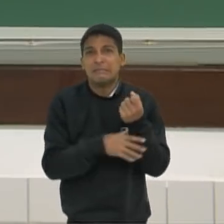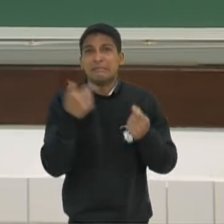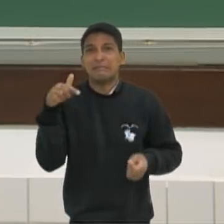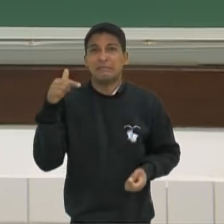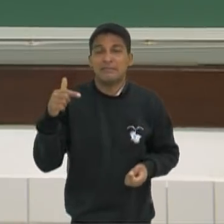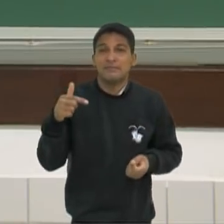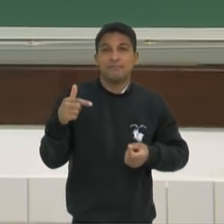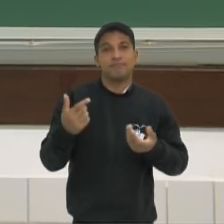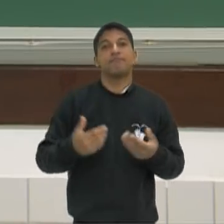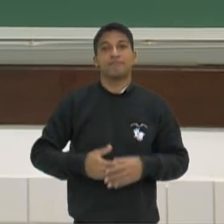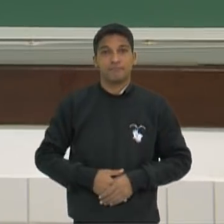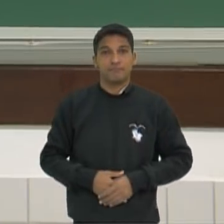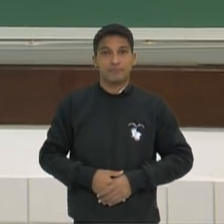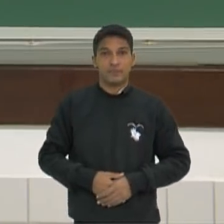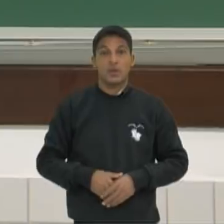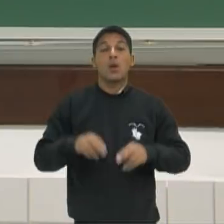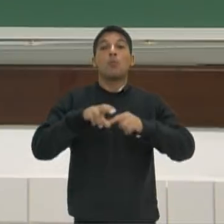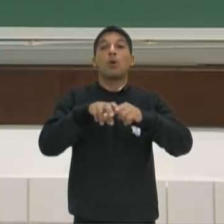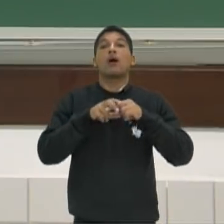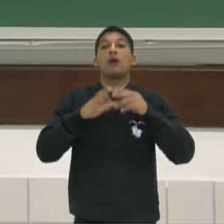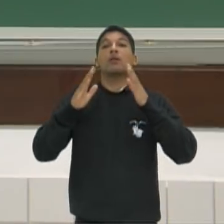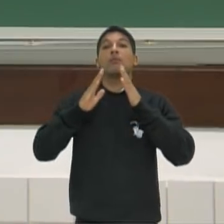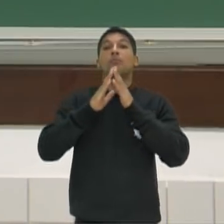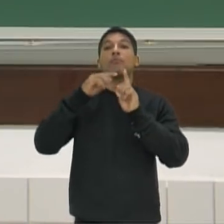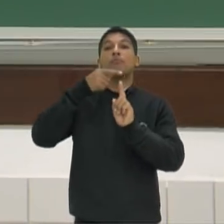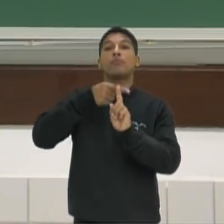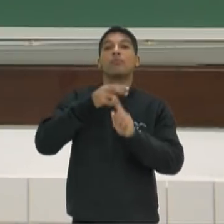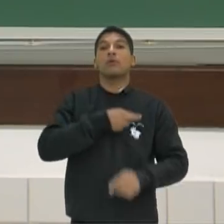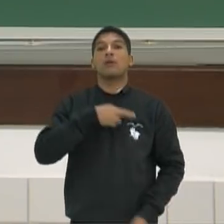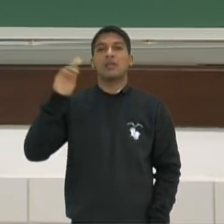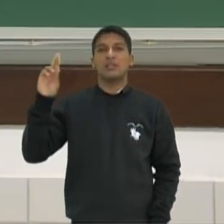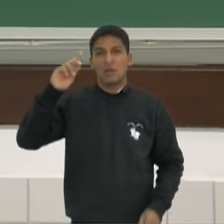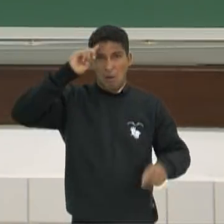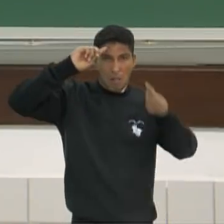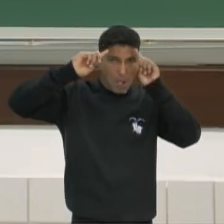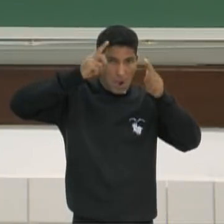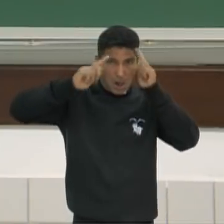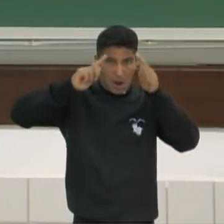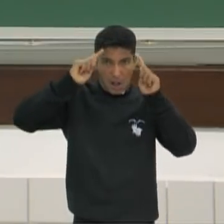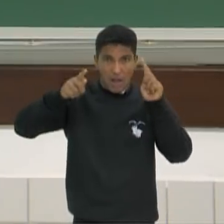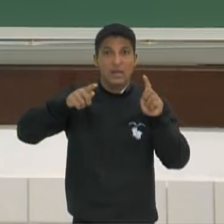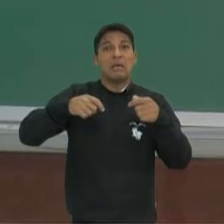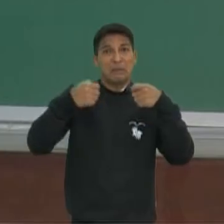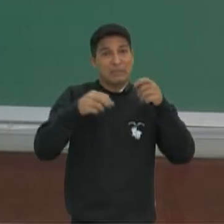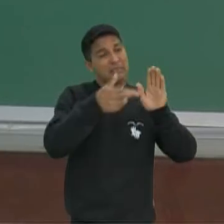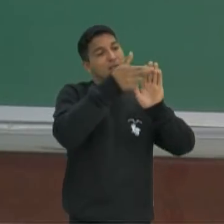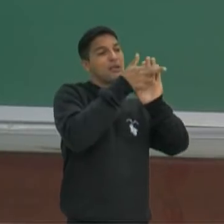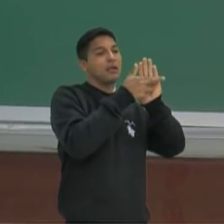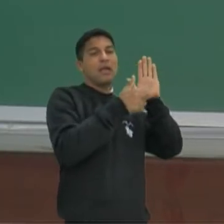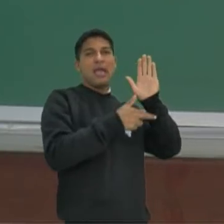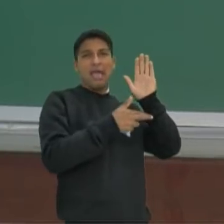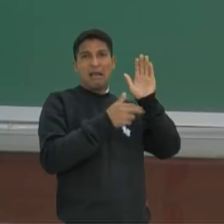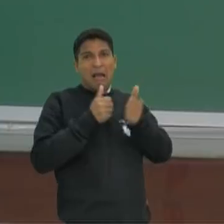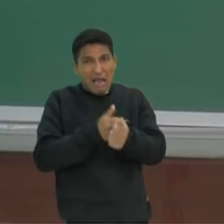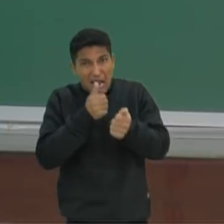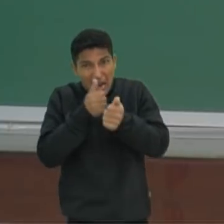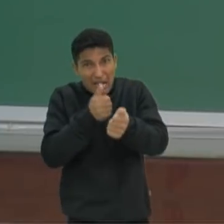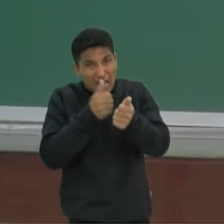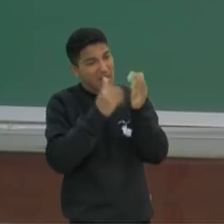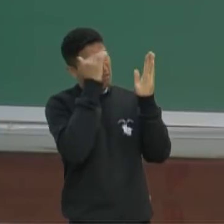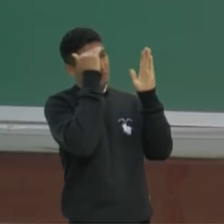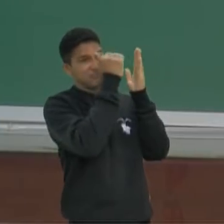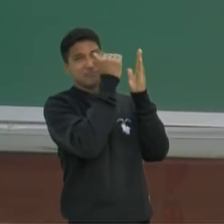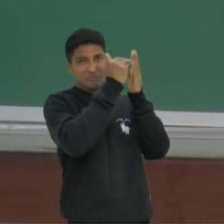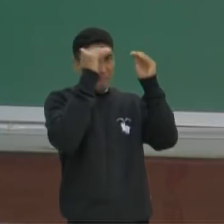ver algumas outras ideias que vão permear essa vida, esse cotidiano, a mentalidade do homem na Idade